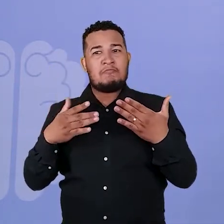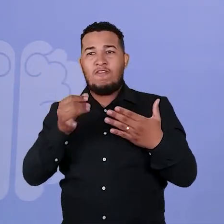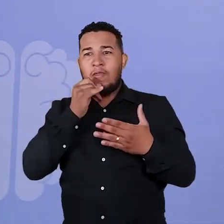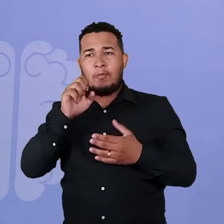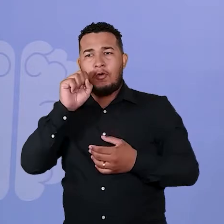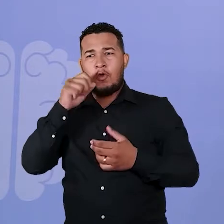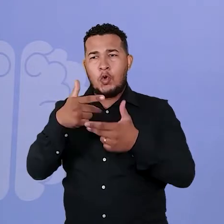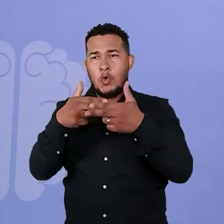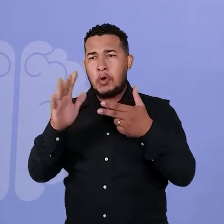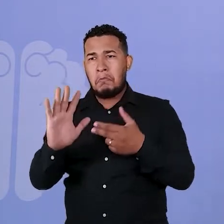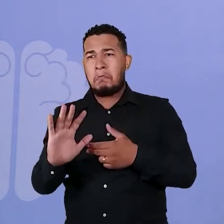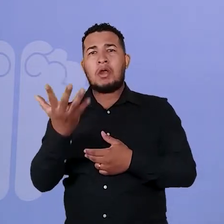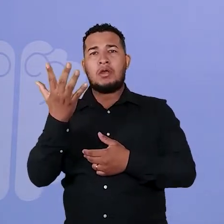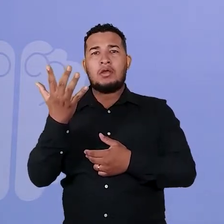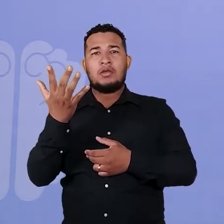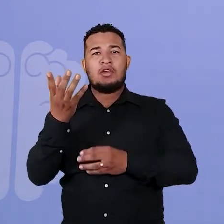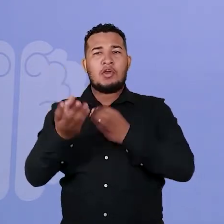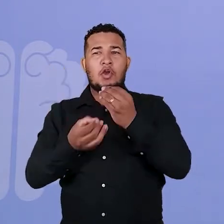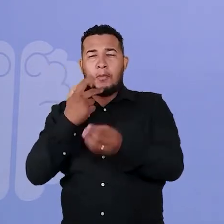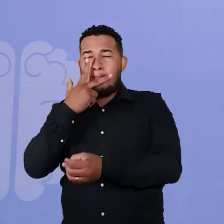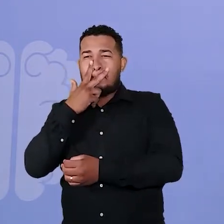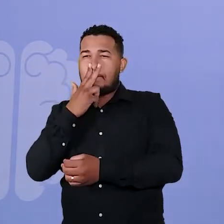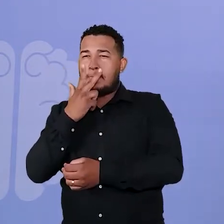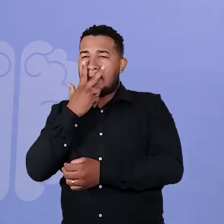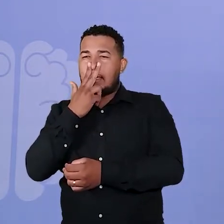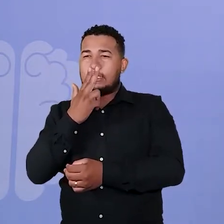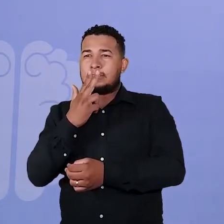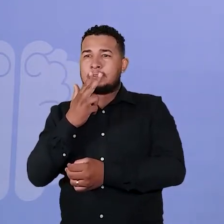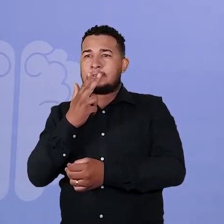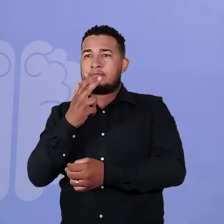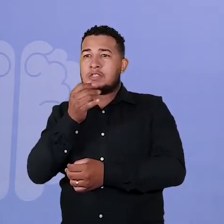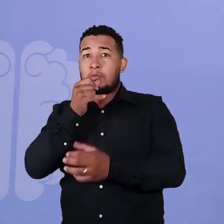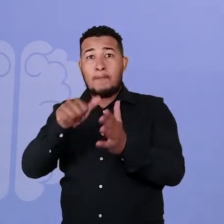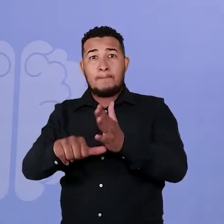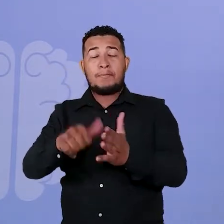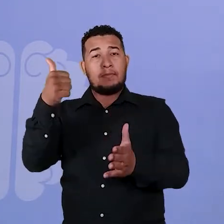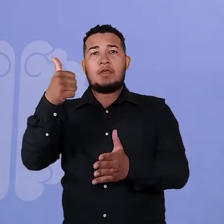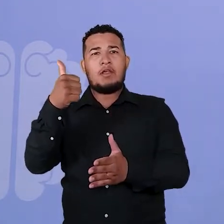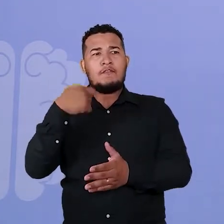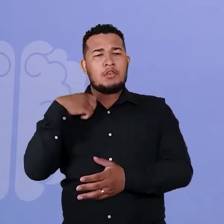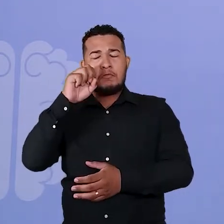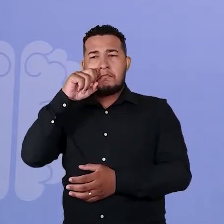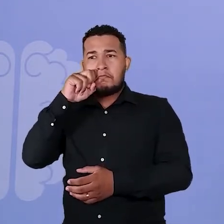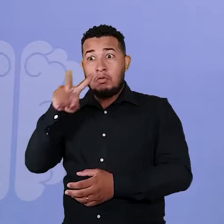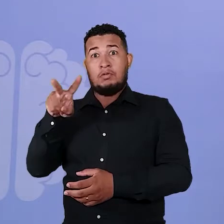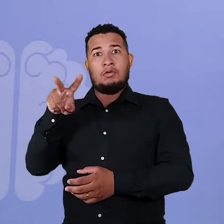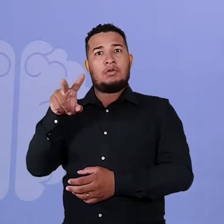onde você vê uma coisa como se fosse pela